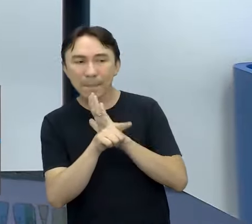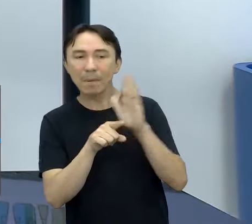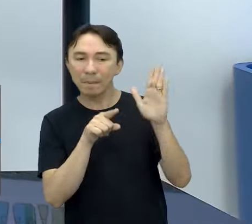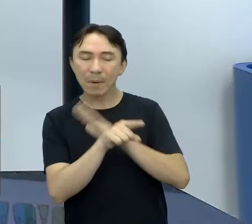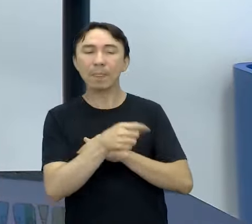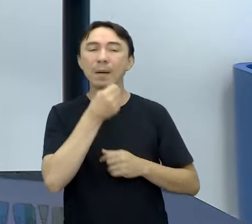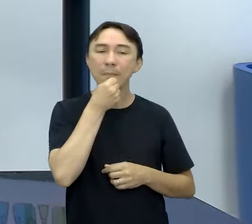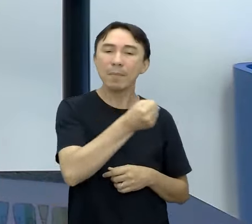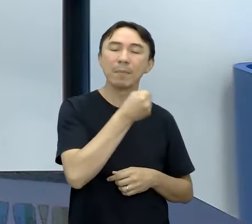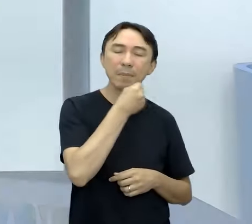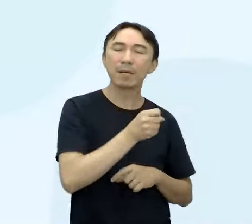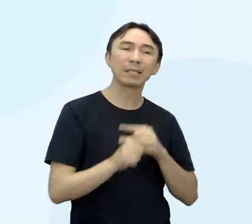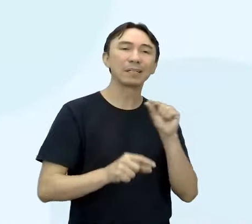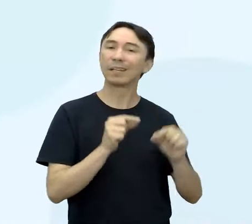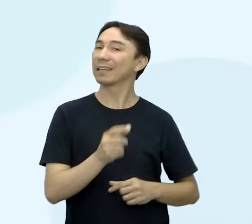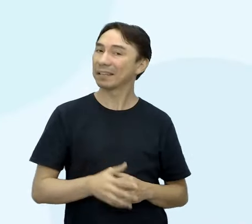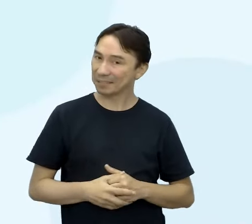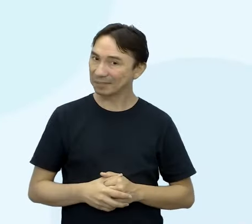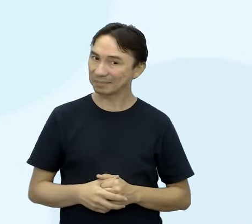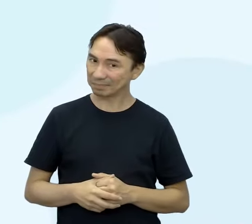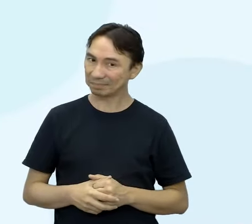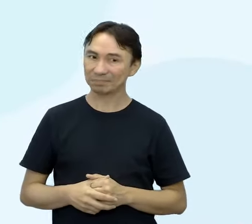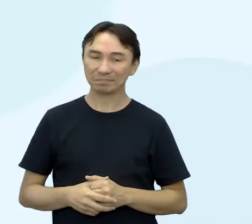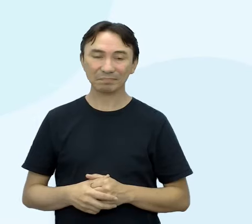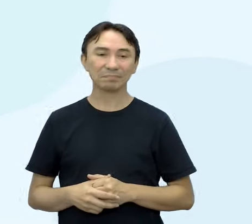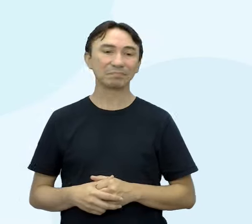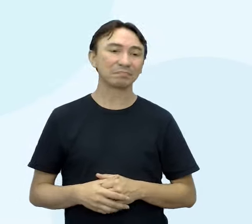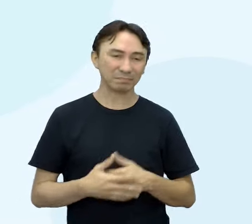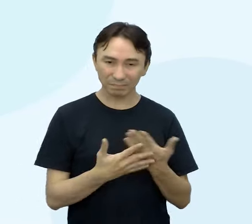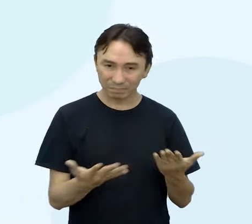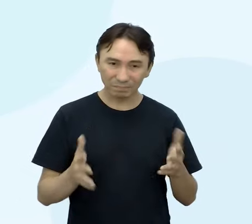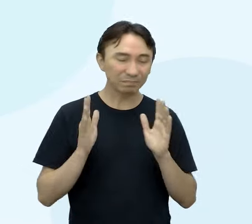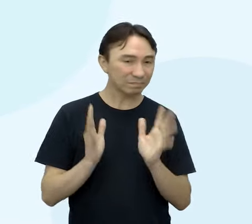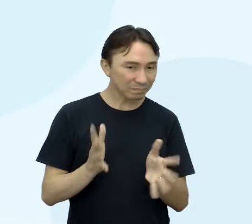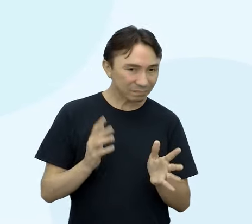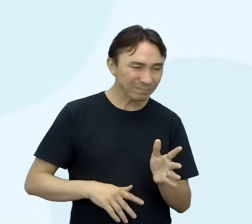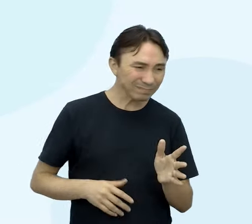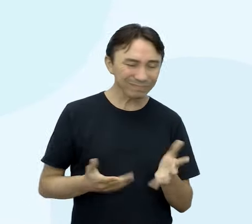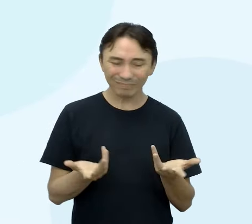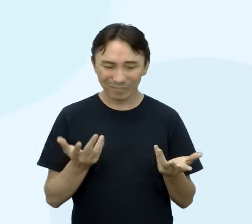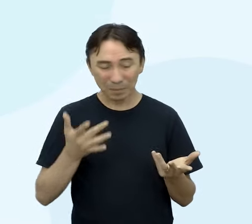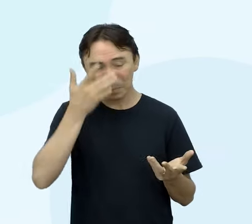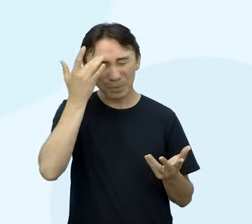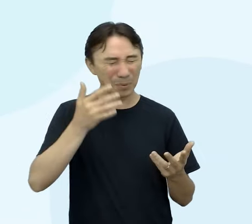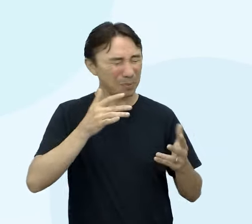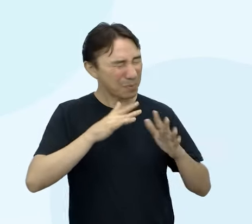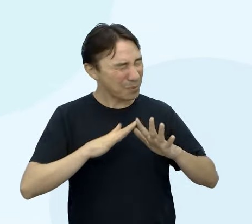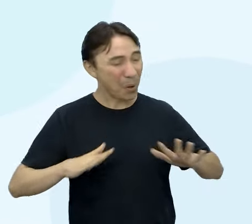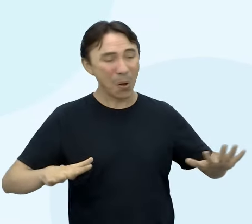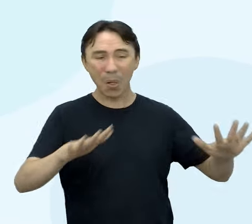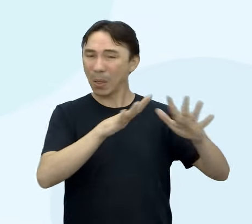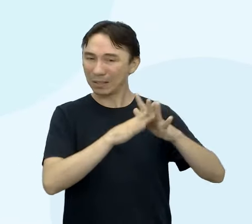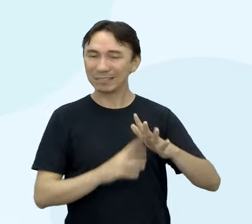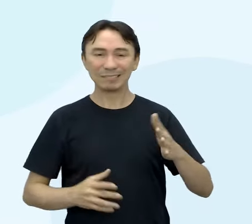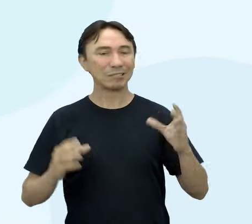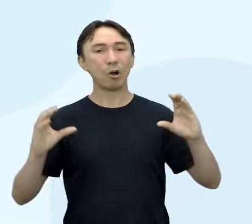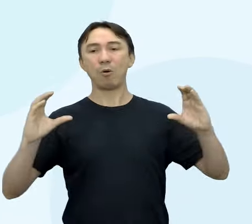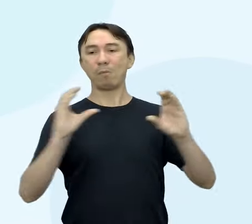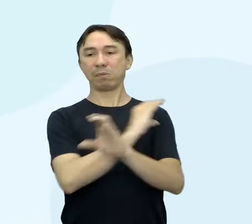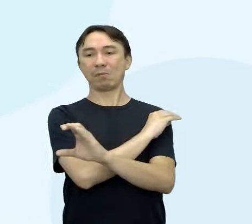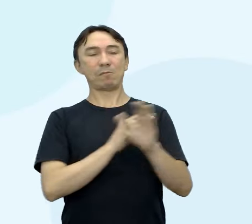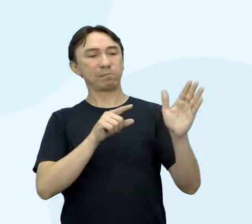bom? Continuando a próxima pergunta. Então, conseguir consultar com todo mundo? Muito impossível, porque muitas vezes a pessoa não vai estar em casa pra atender,